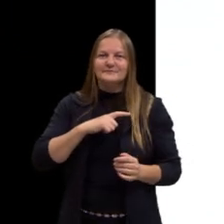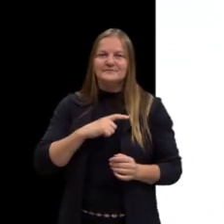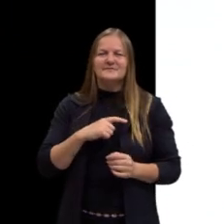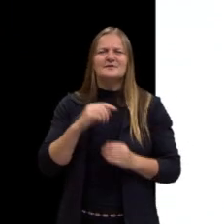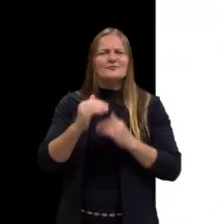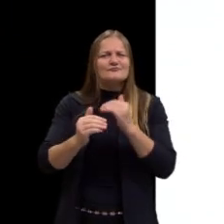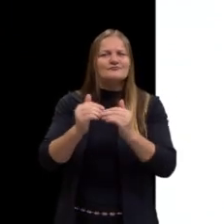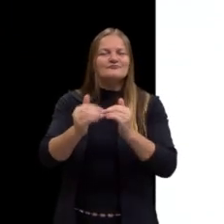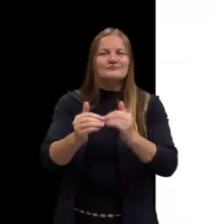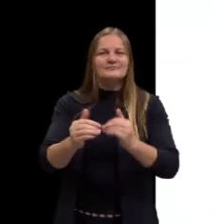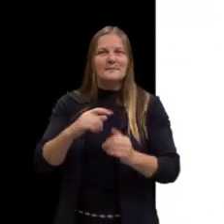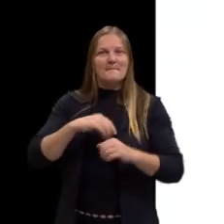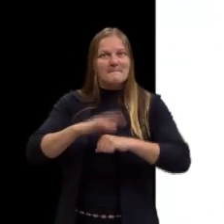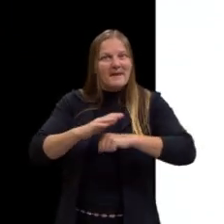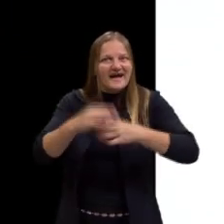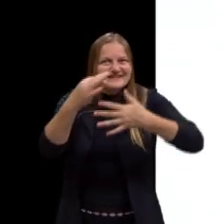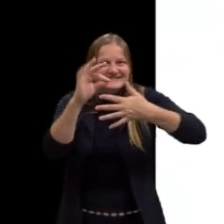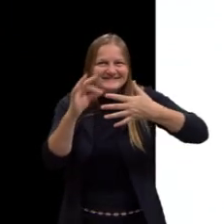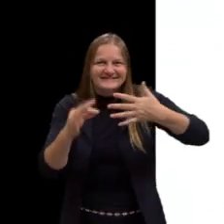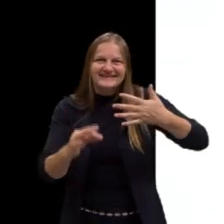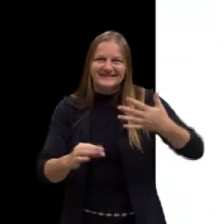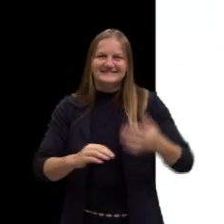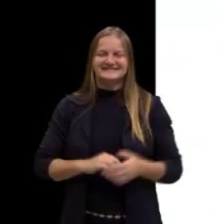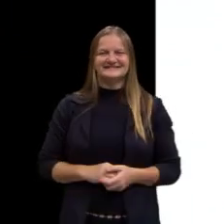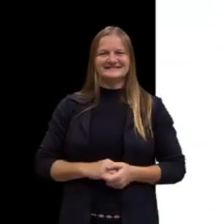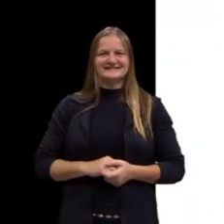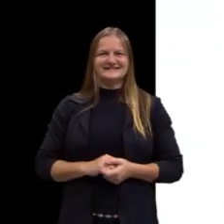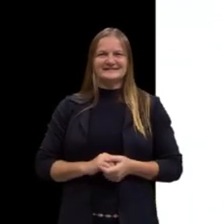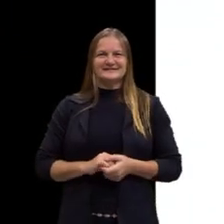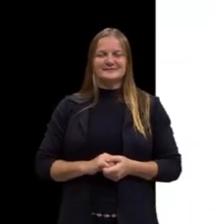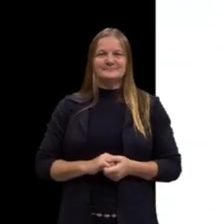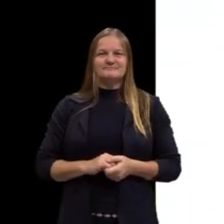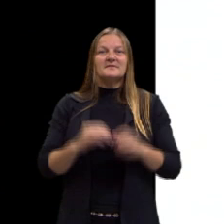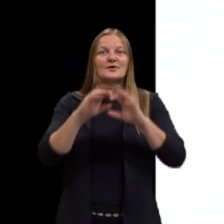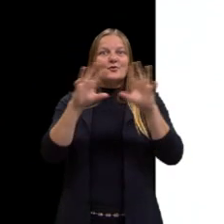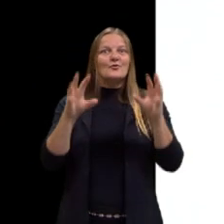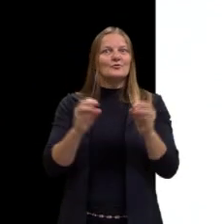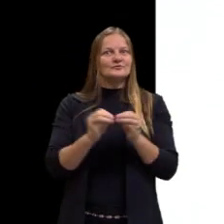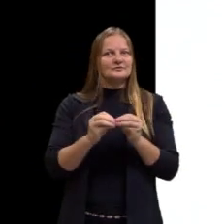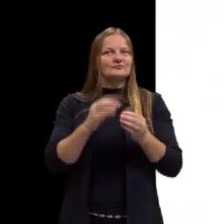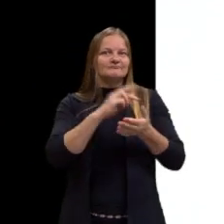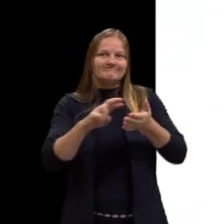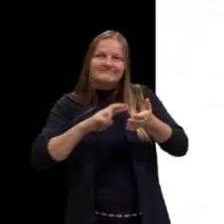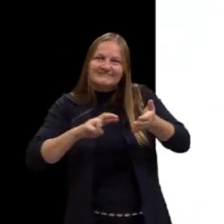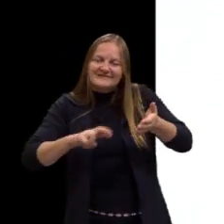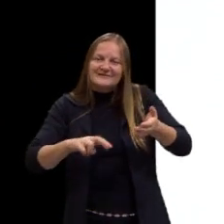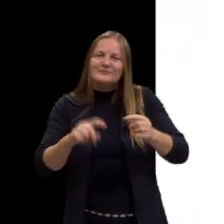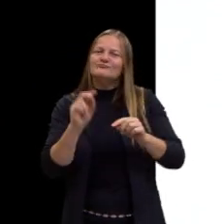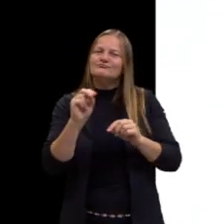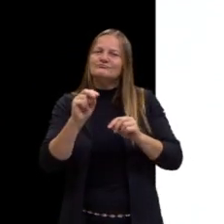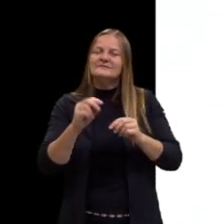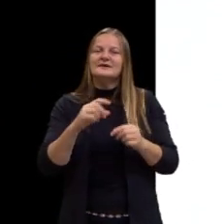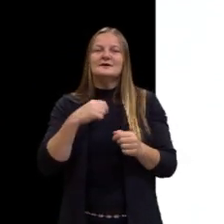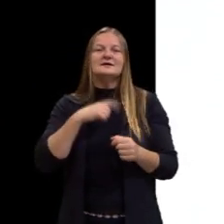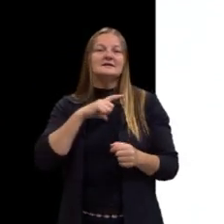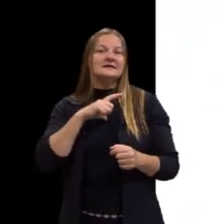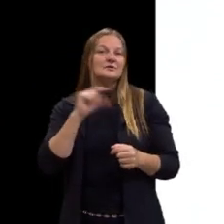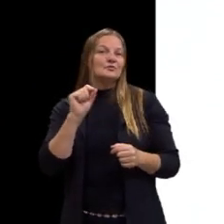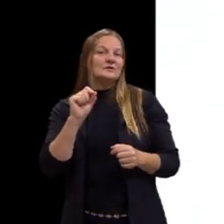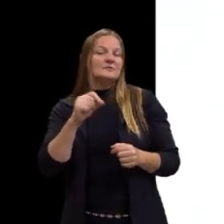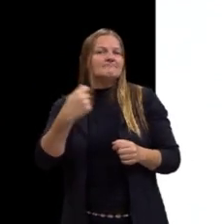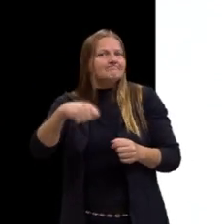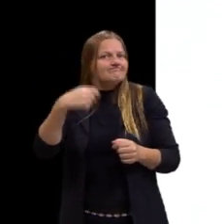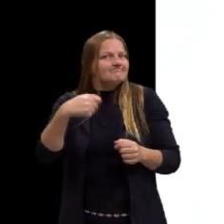passa para mais detalhamentos com a conclusão da redação portanto dessa forma